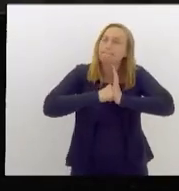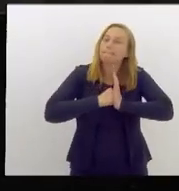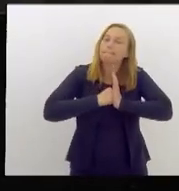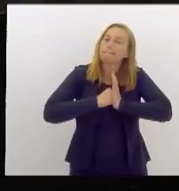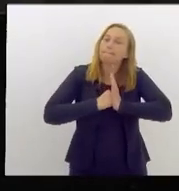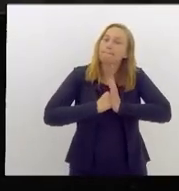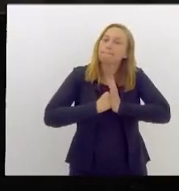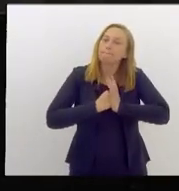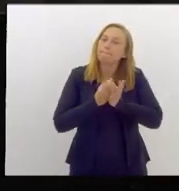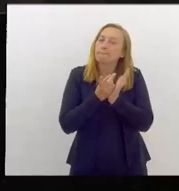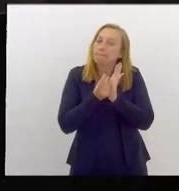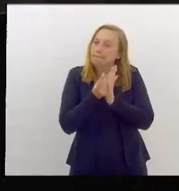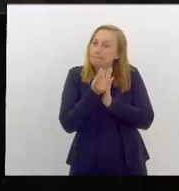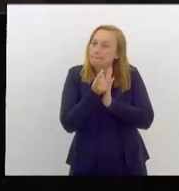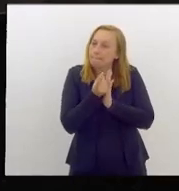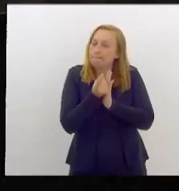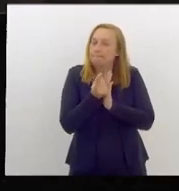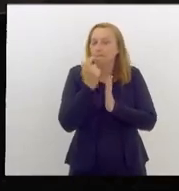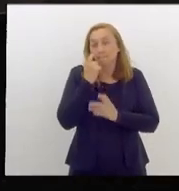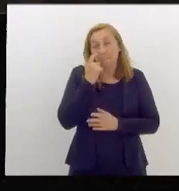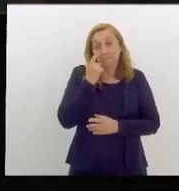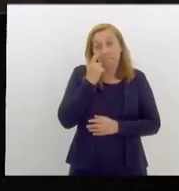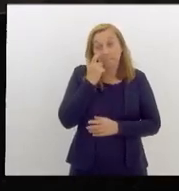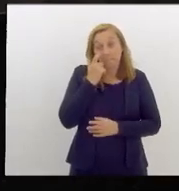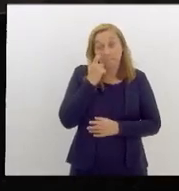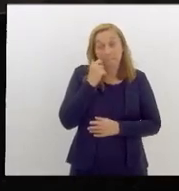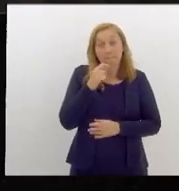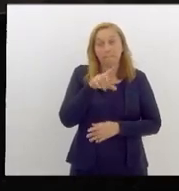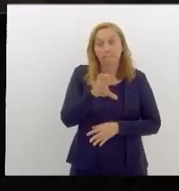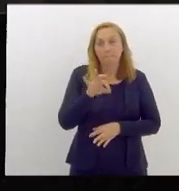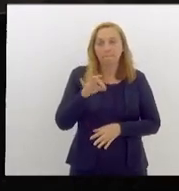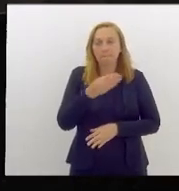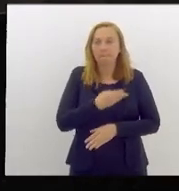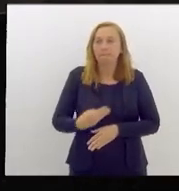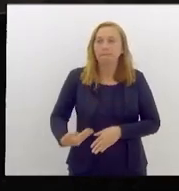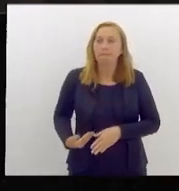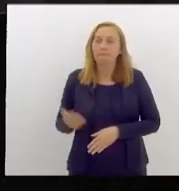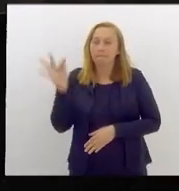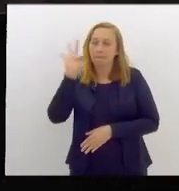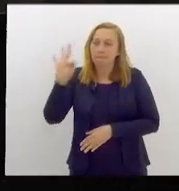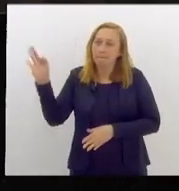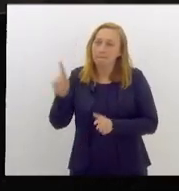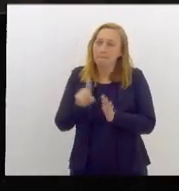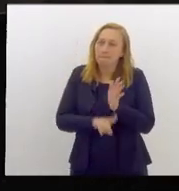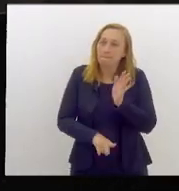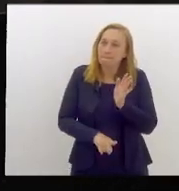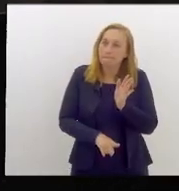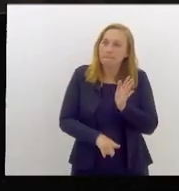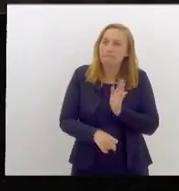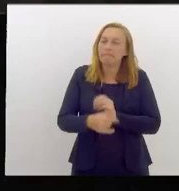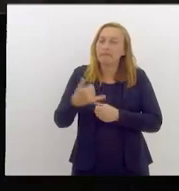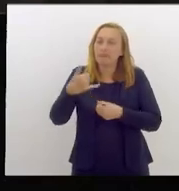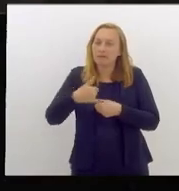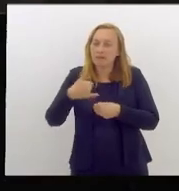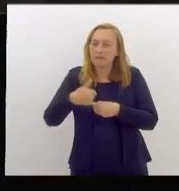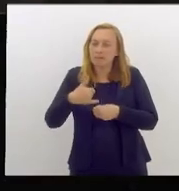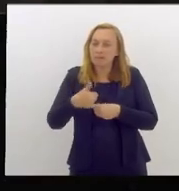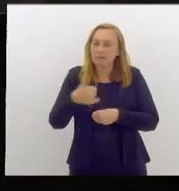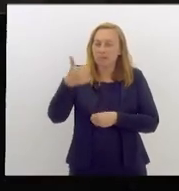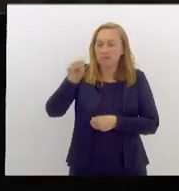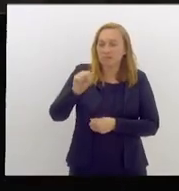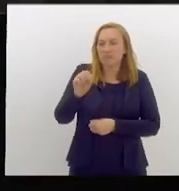no orçamento considerando a decisão do Governo Federal da redução da alíquota do combustível para